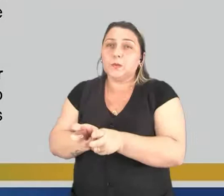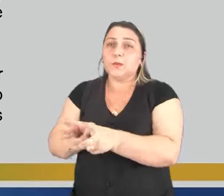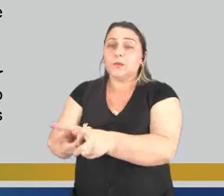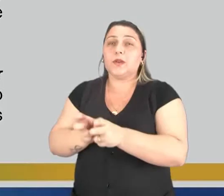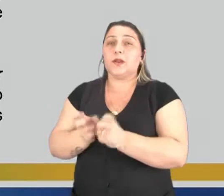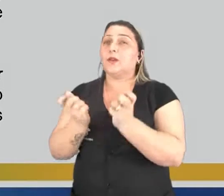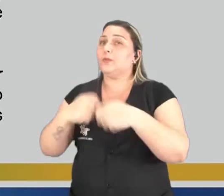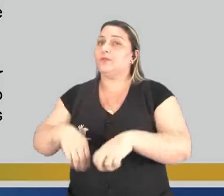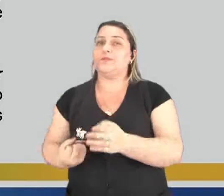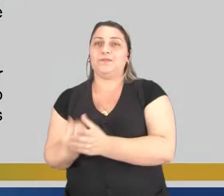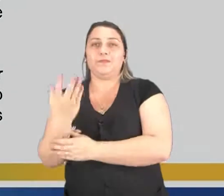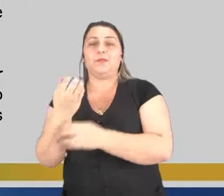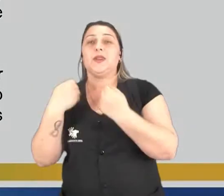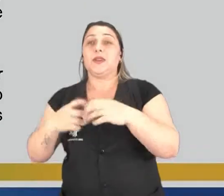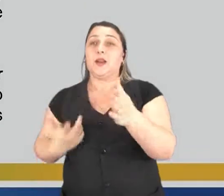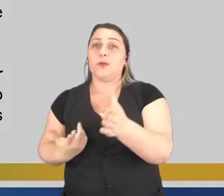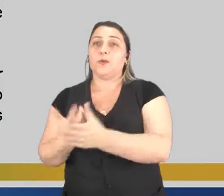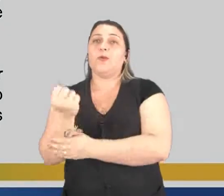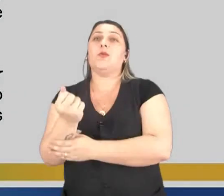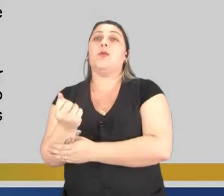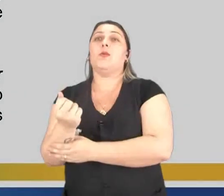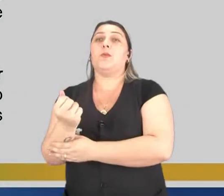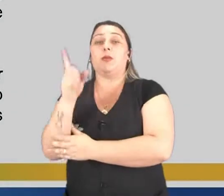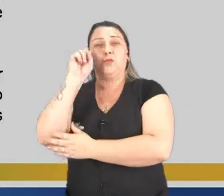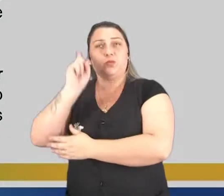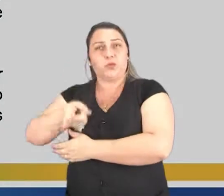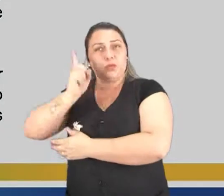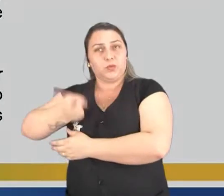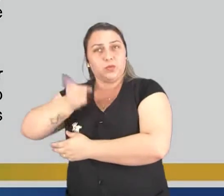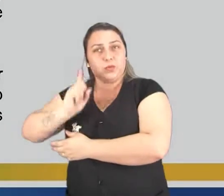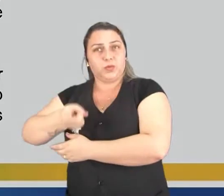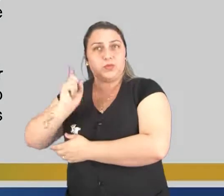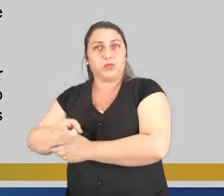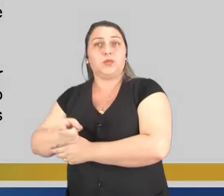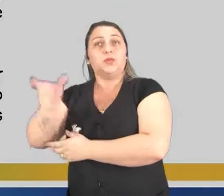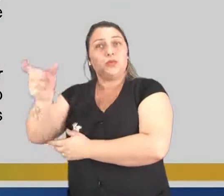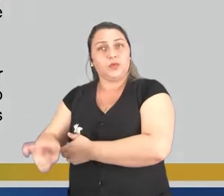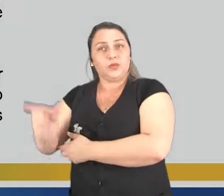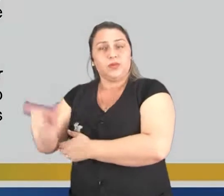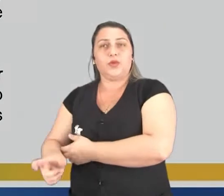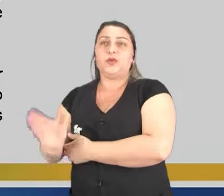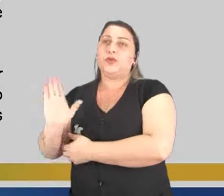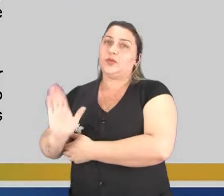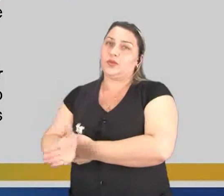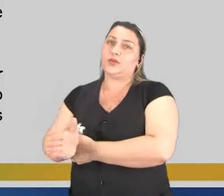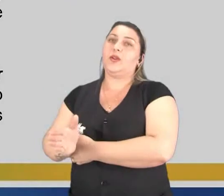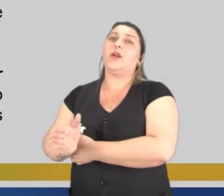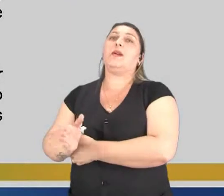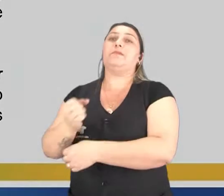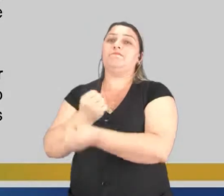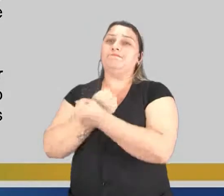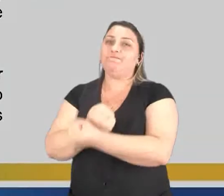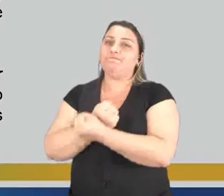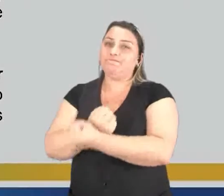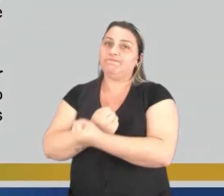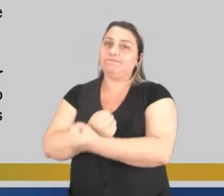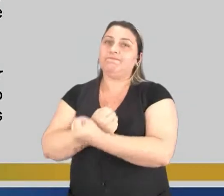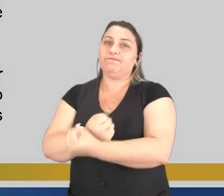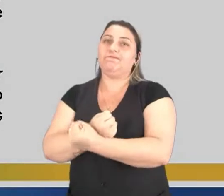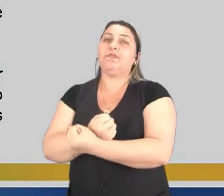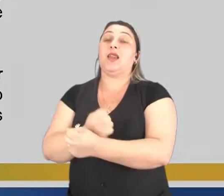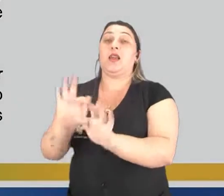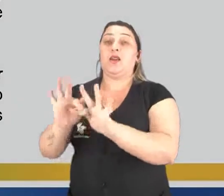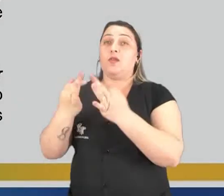podia produzir, ele tinha que comprar do barracão, ele tinha que comprar do dono do seringal, e isso gerava um sistema de dependência, né,